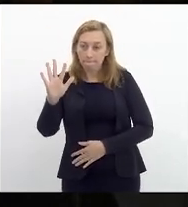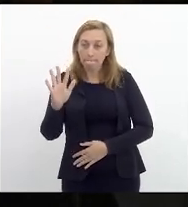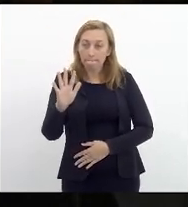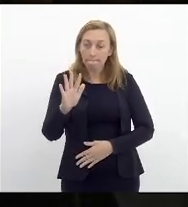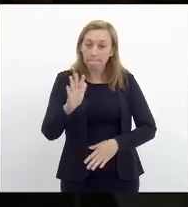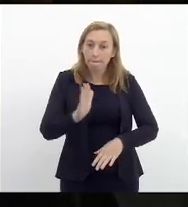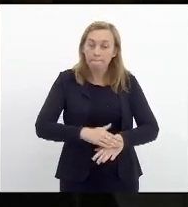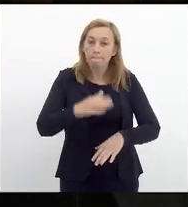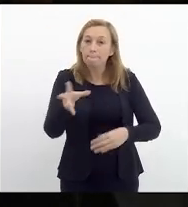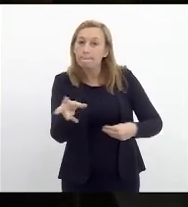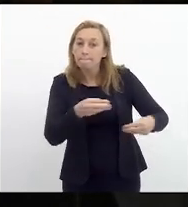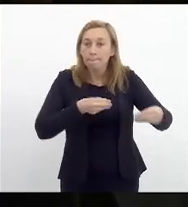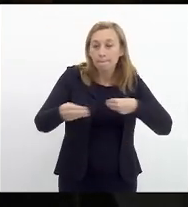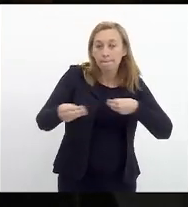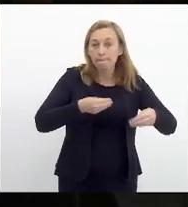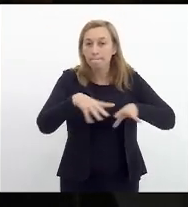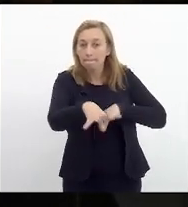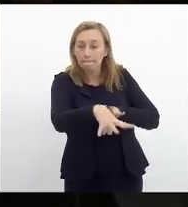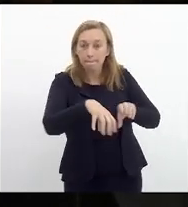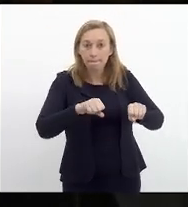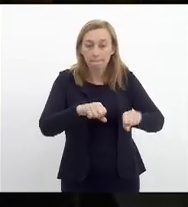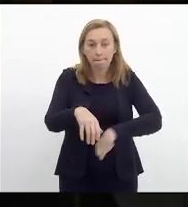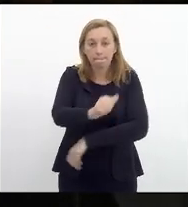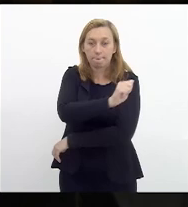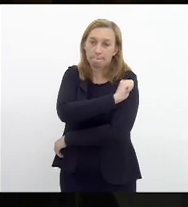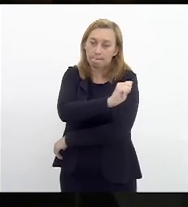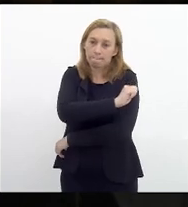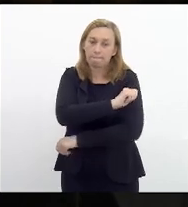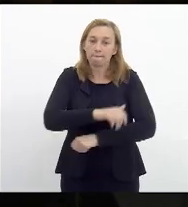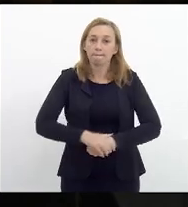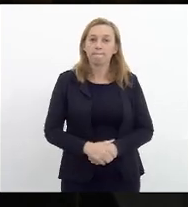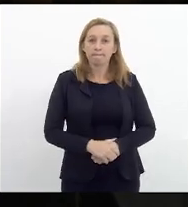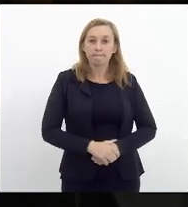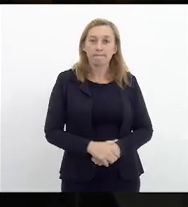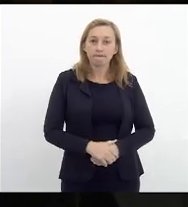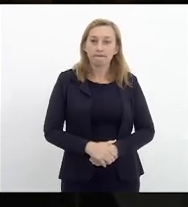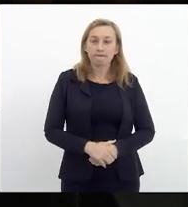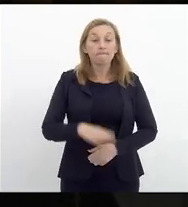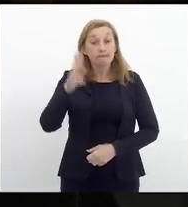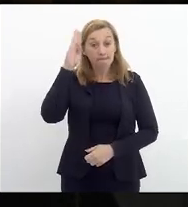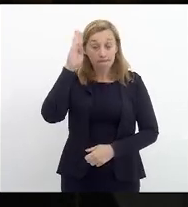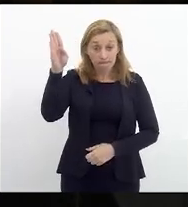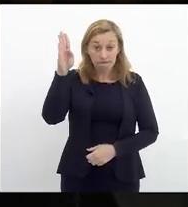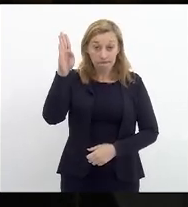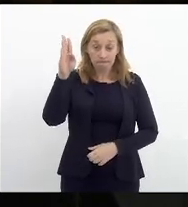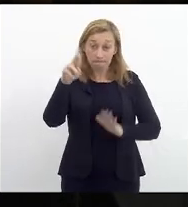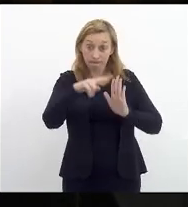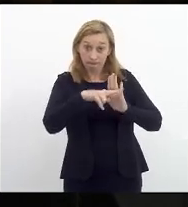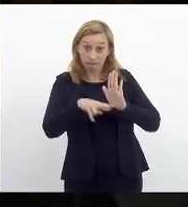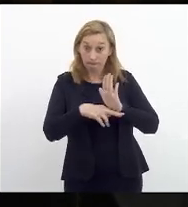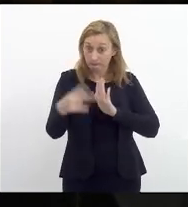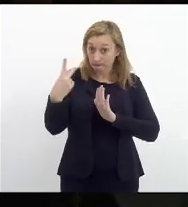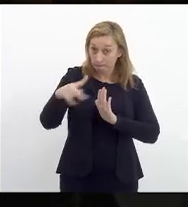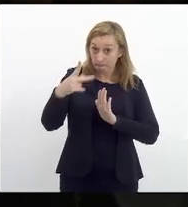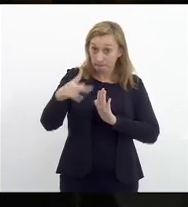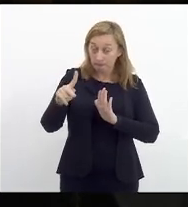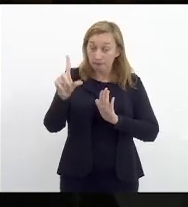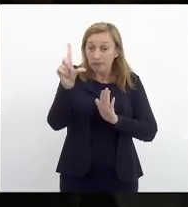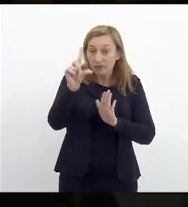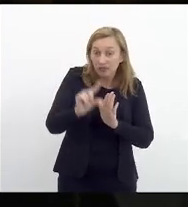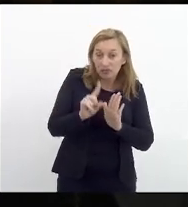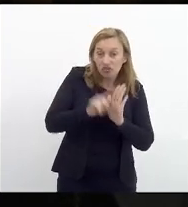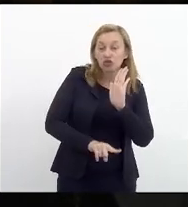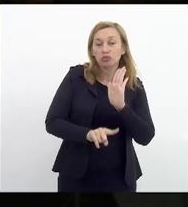mais flexibilidade à formação dos estudantes. E a principal medida dela é